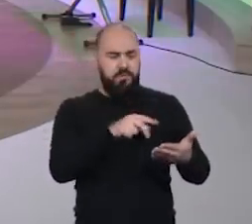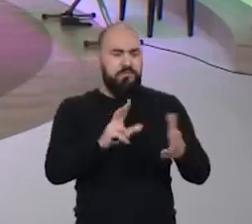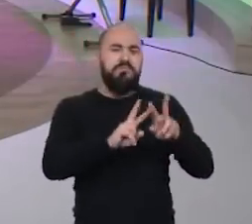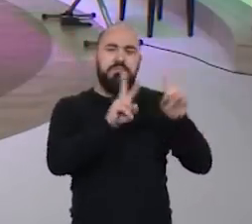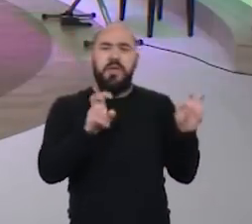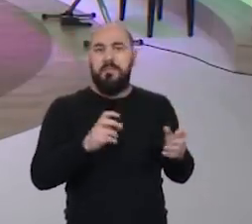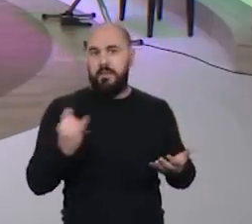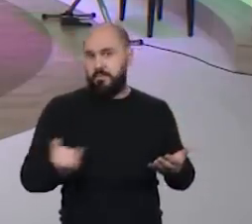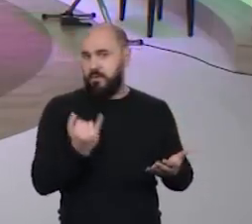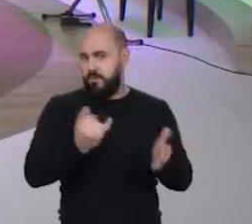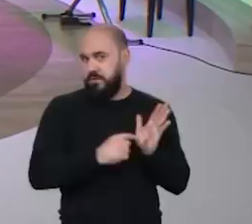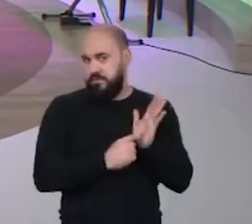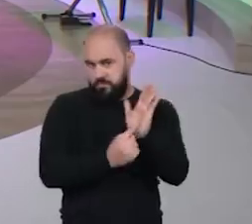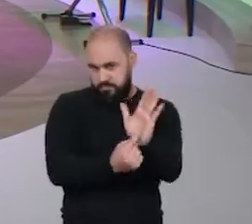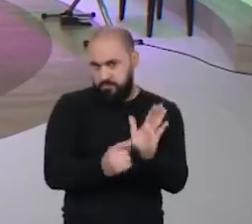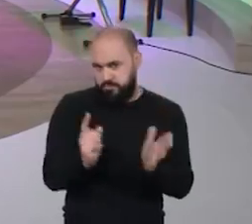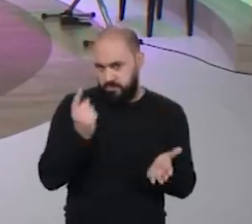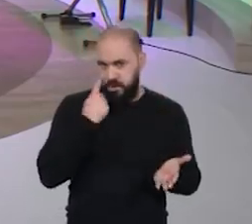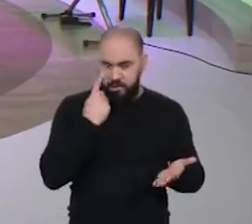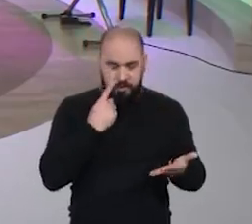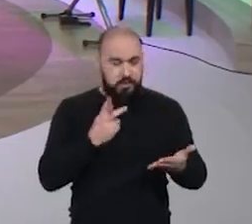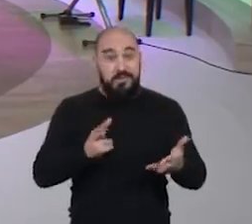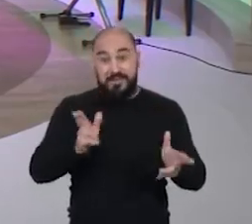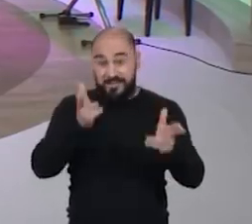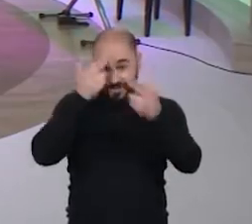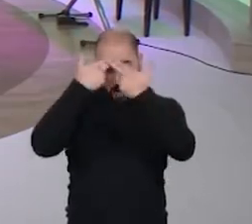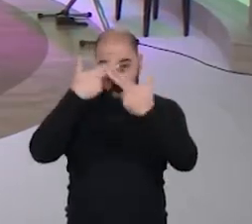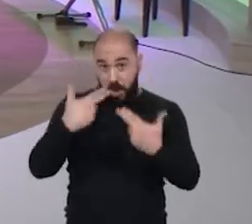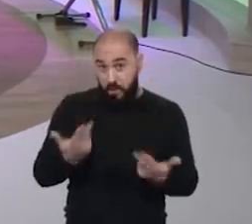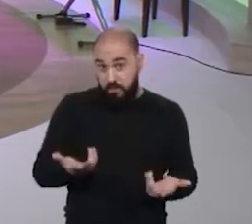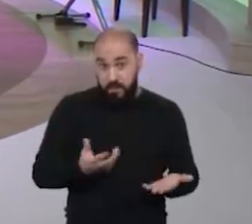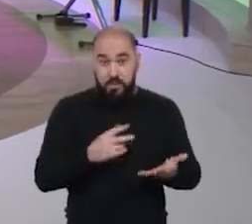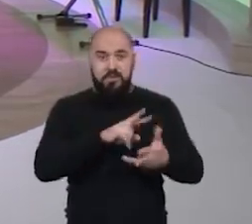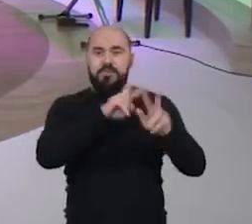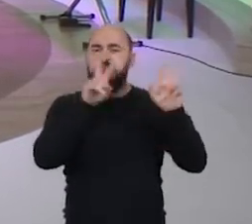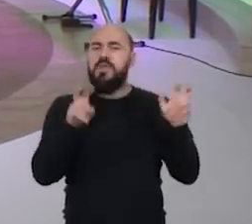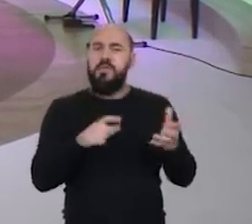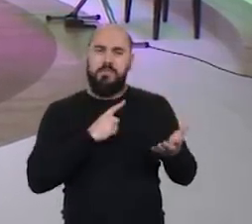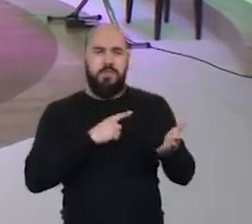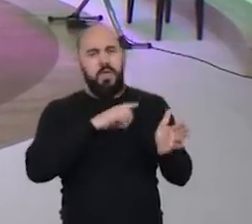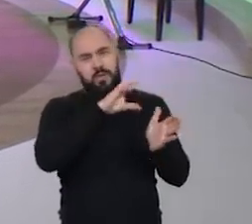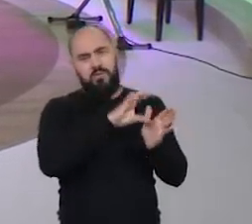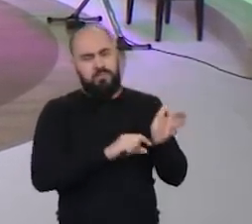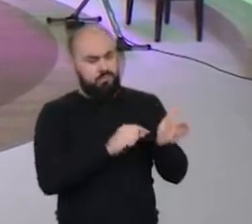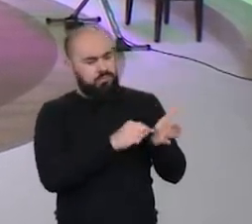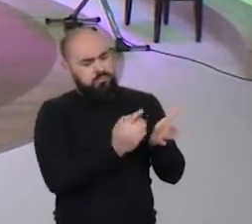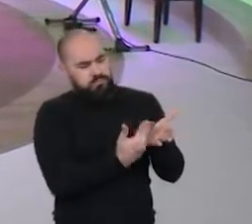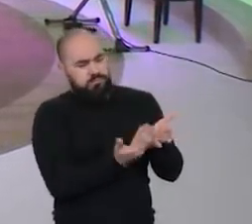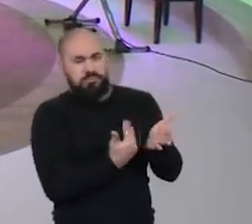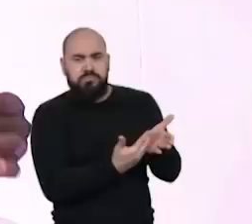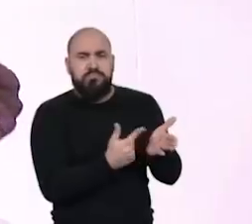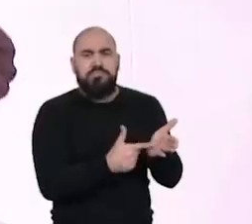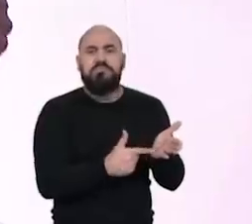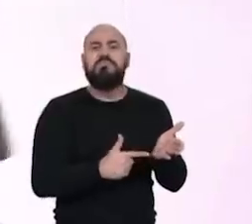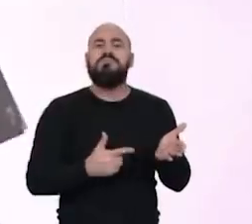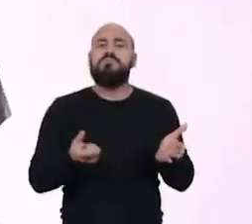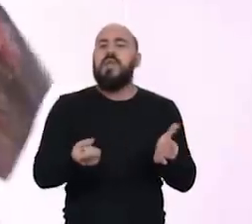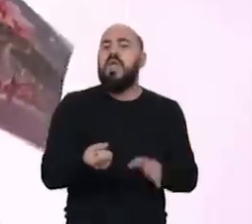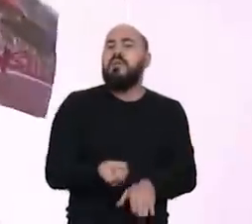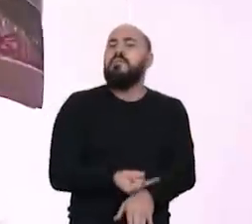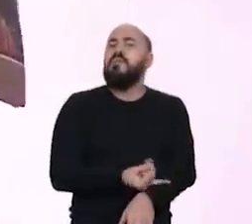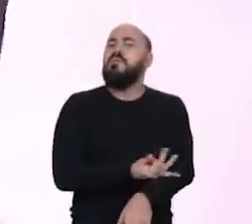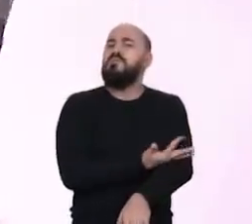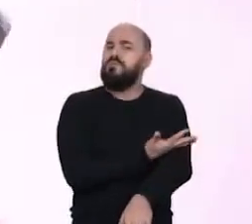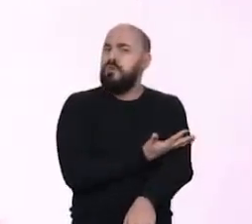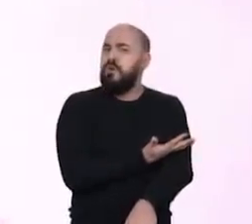é muito importante falar sobre traumas, inclusive é o tema aí de um dos capítulos da nossa série, emoções,